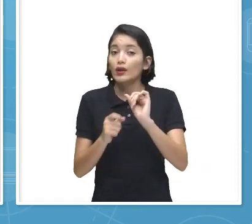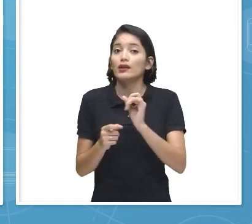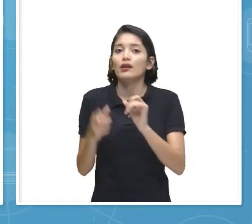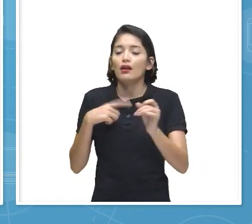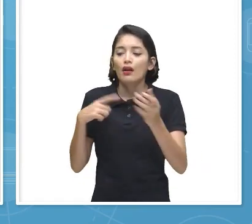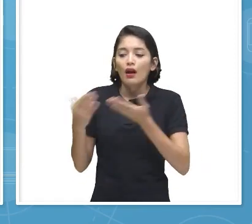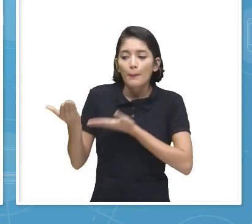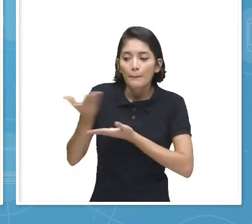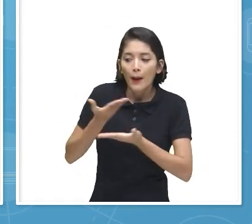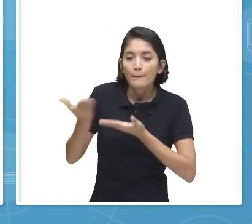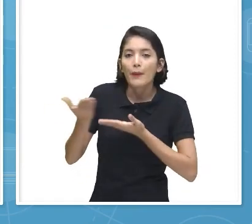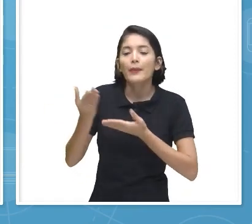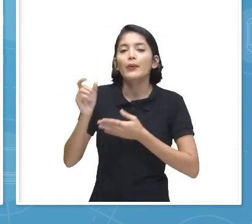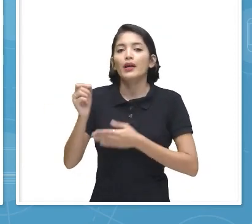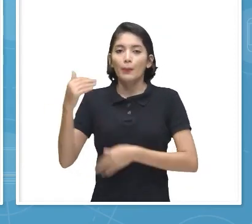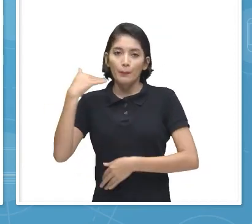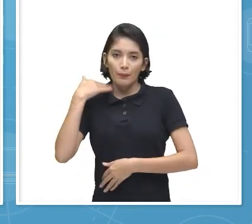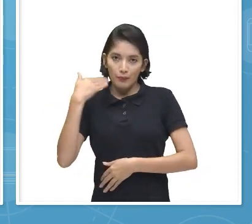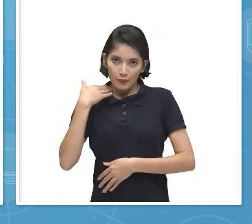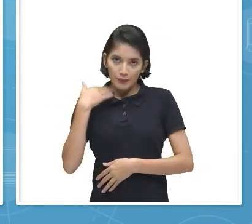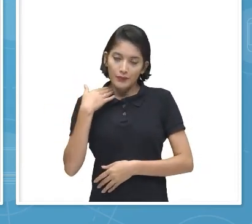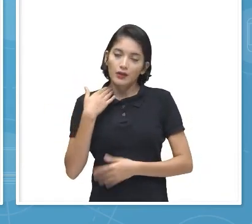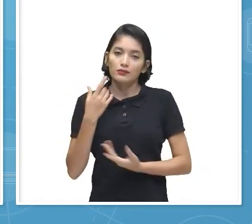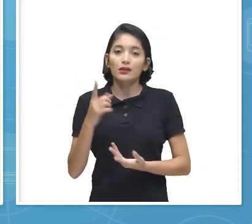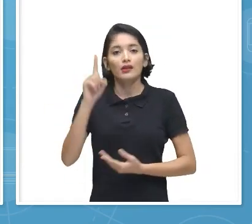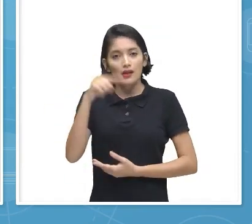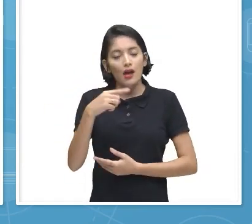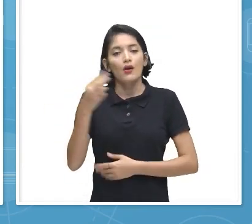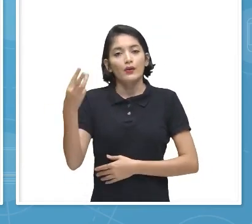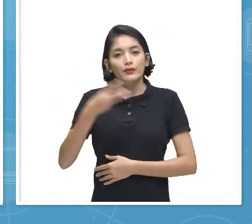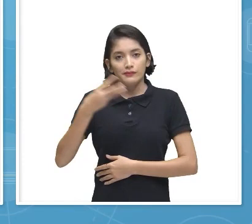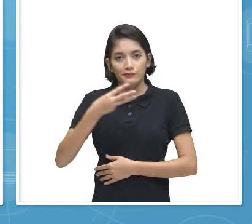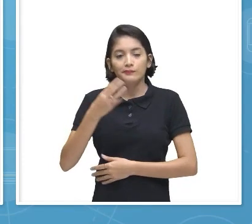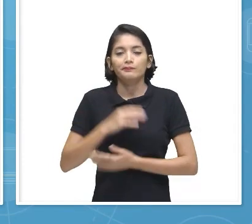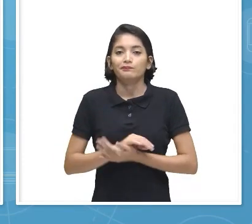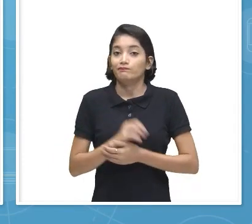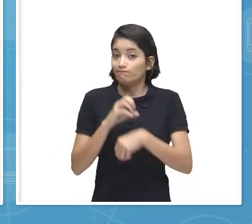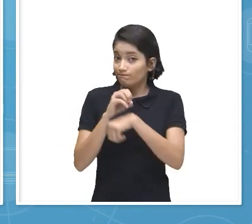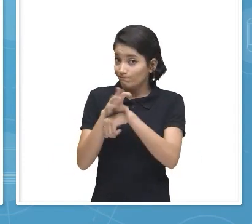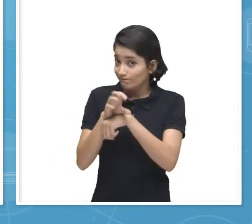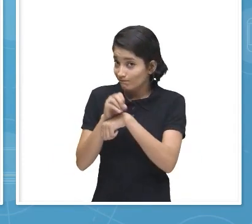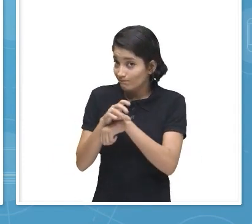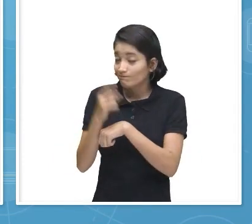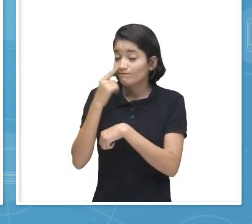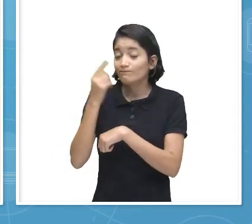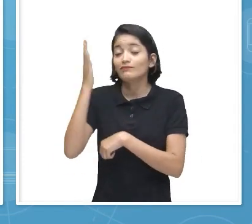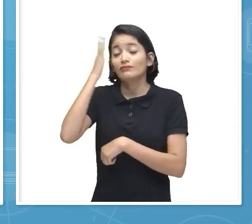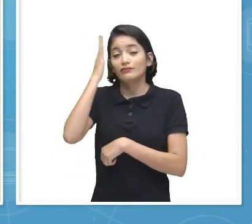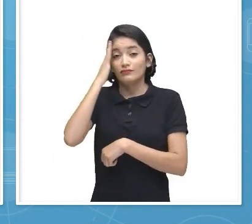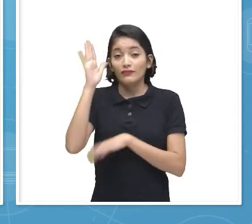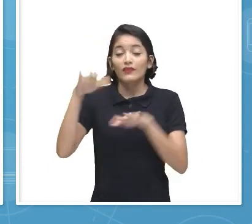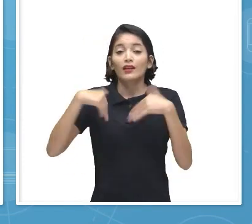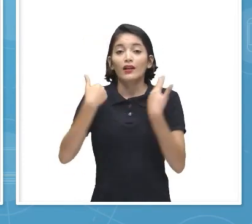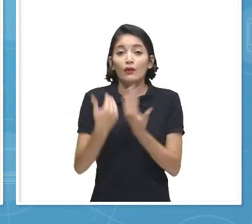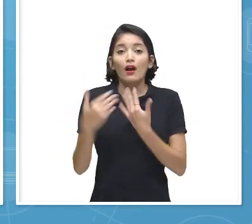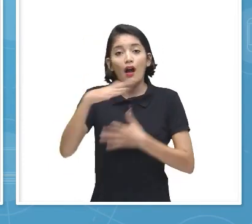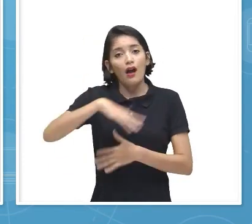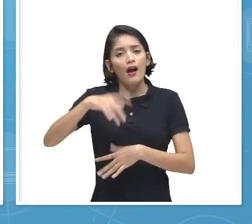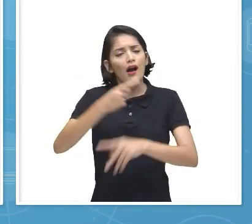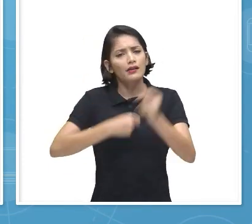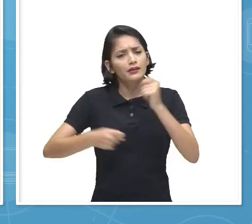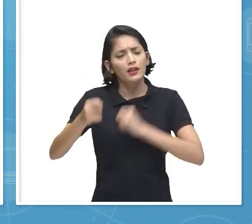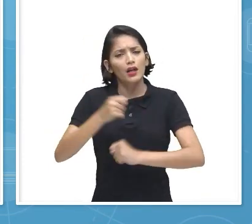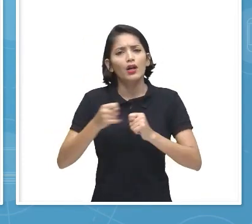então os serviços bancários, então o setor terciário, tá bom? Fica aí a dica para vocês identificarem qual é a atividade econômica